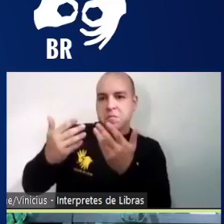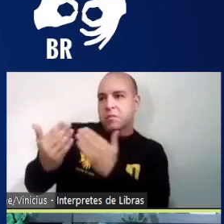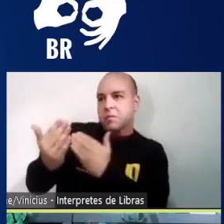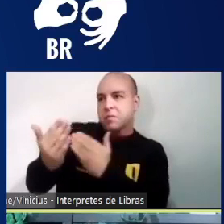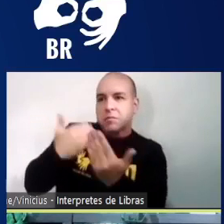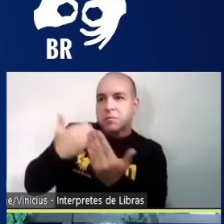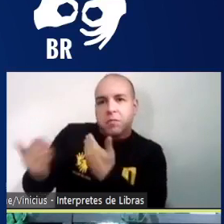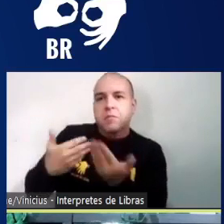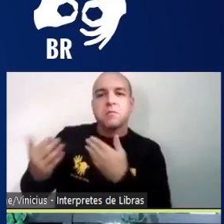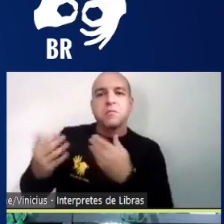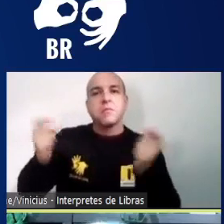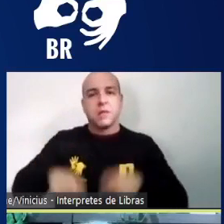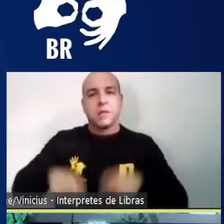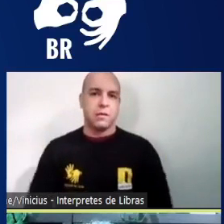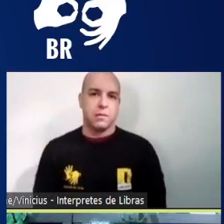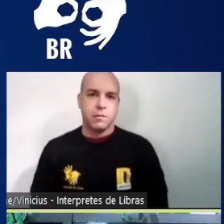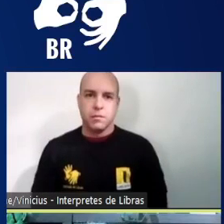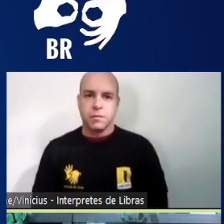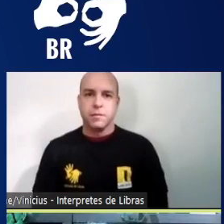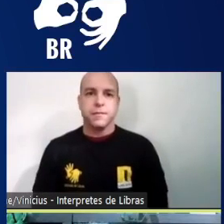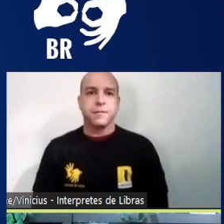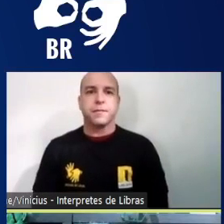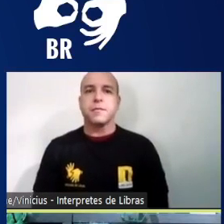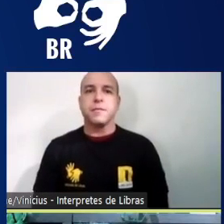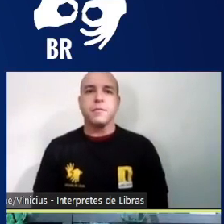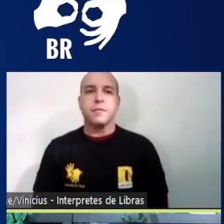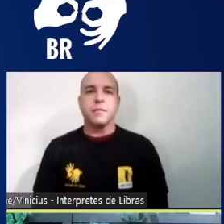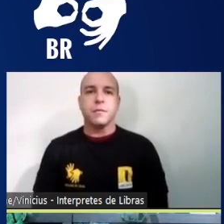transformando tantas vidas, como eu comentei.